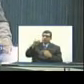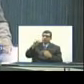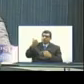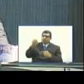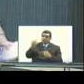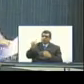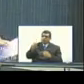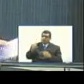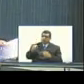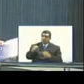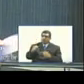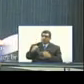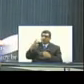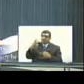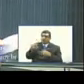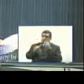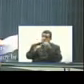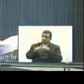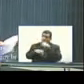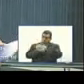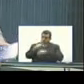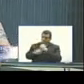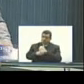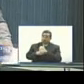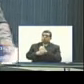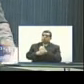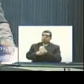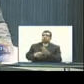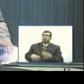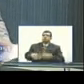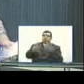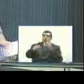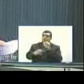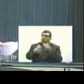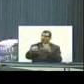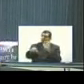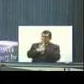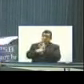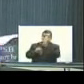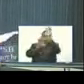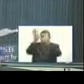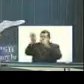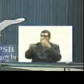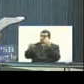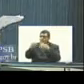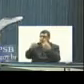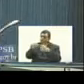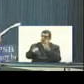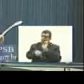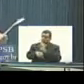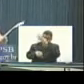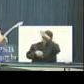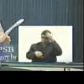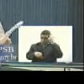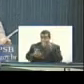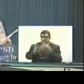180 dias e Tem quase dois anos em obra tirou do ar porque as obras estão paradas em todos os cantos do interior do Estado do Amazonas e eu